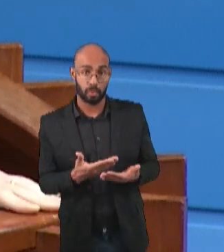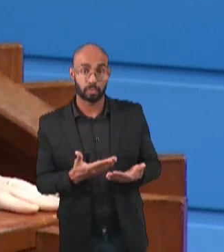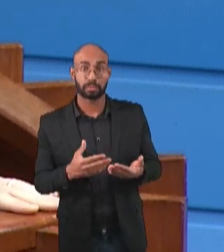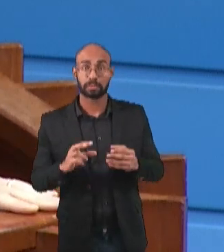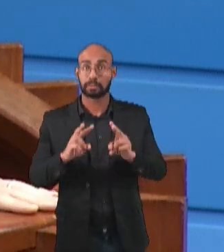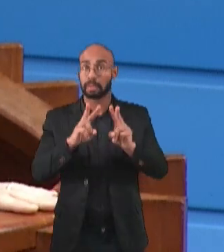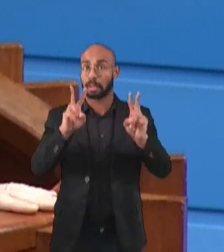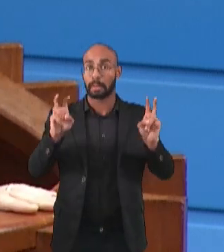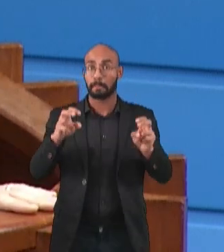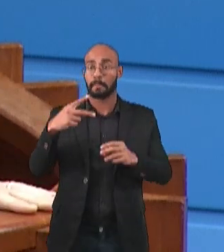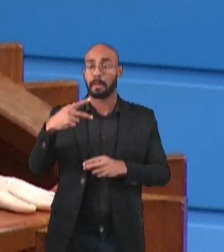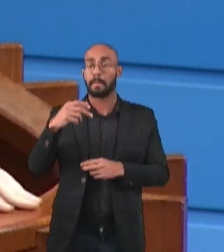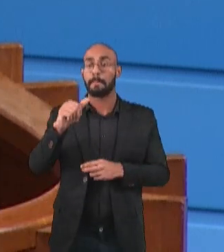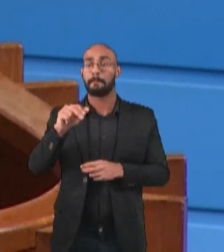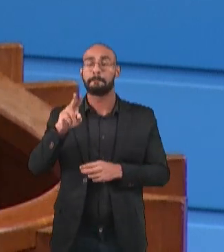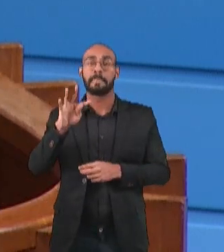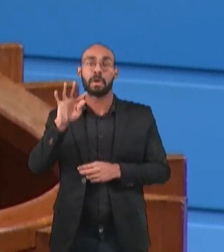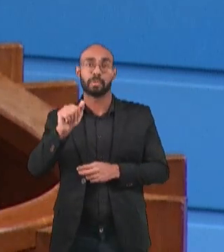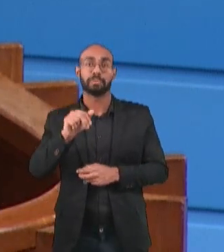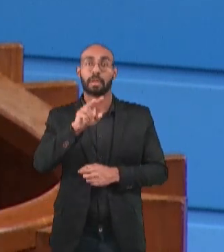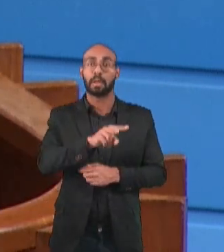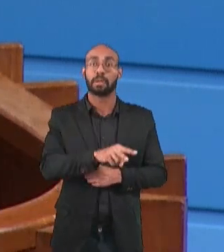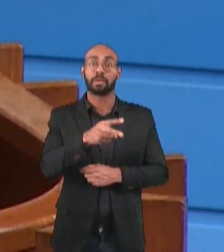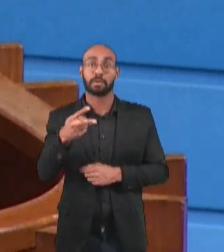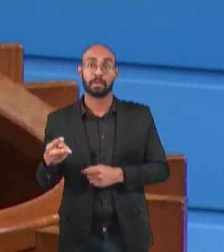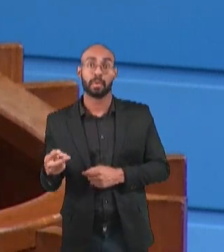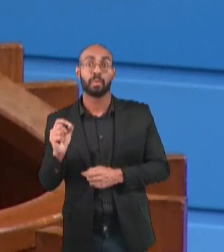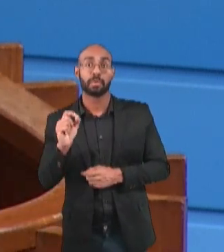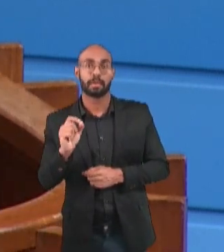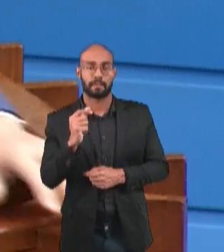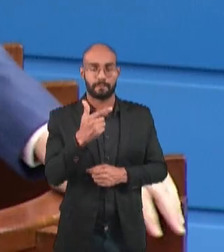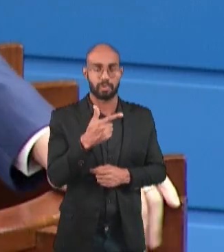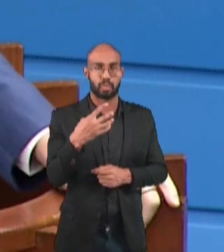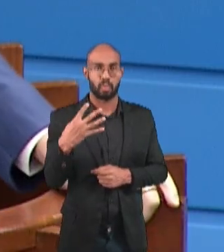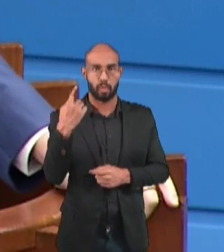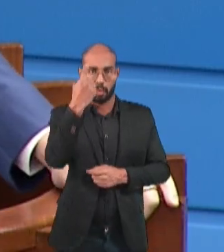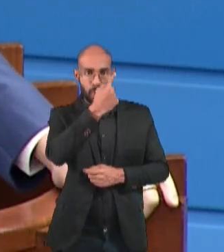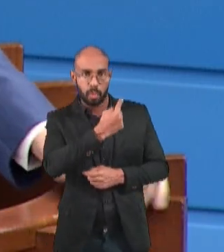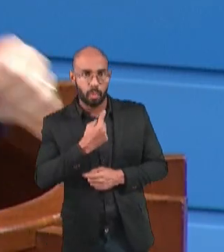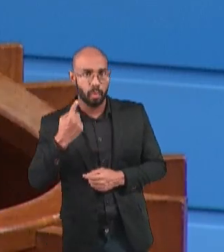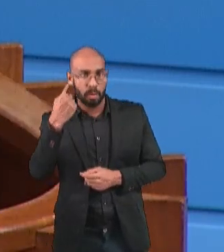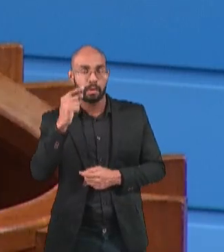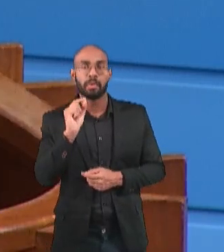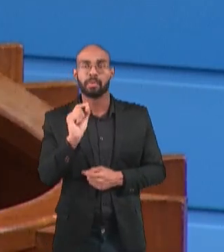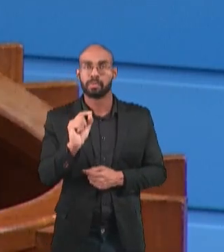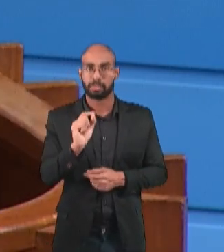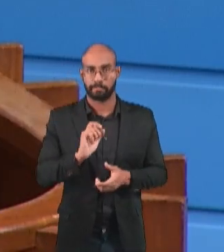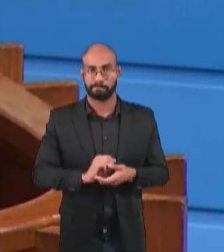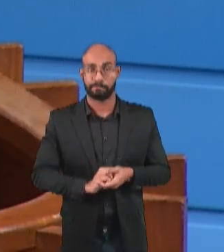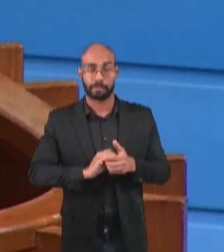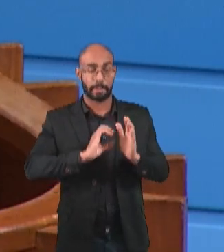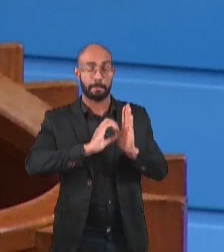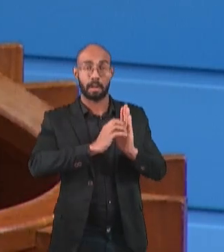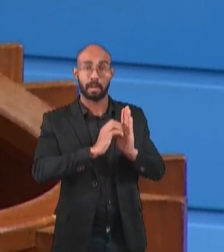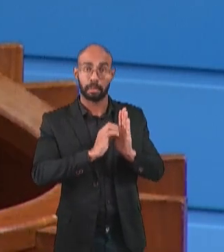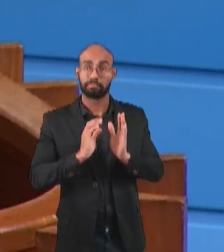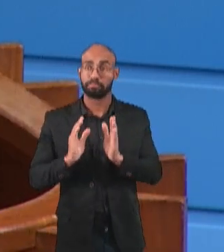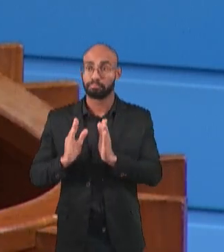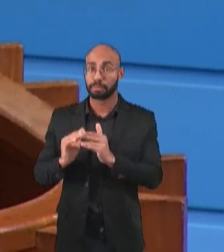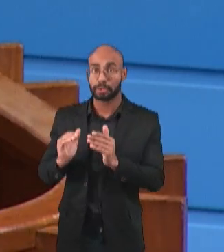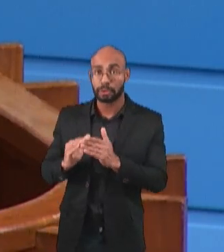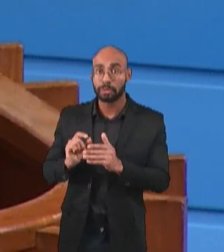na pauta, em contraposição às 24 horas regimentais, que esse parlamentar fez